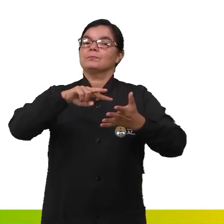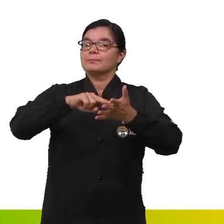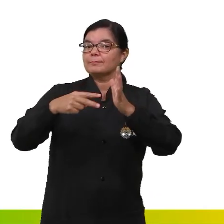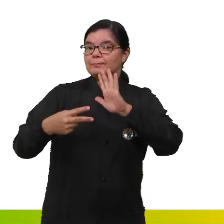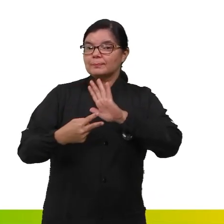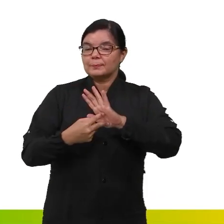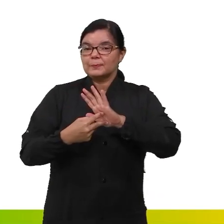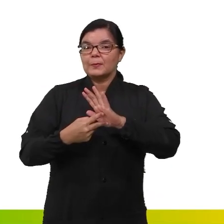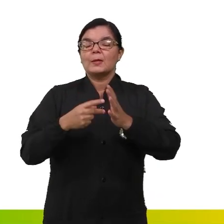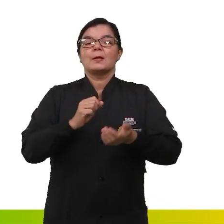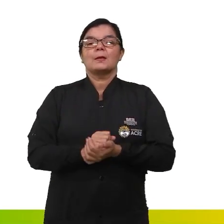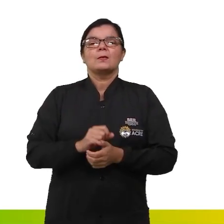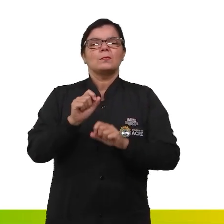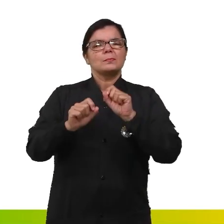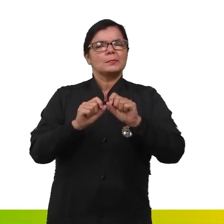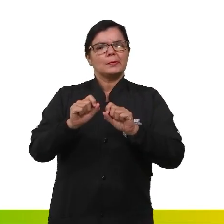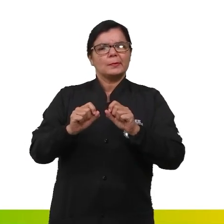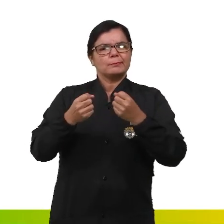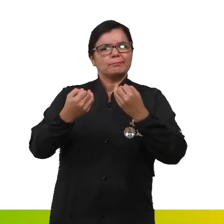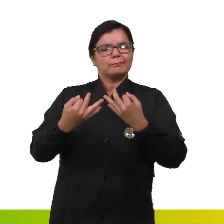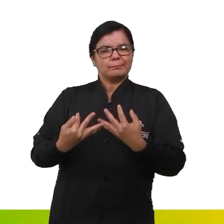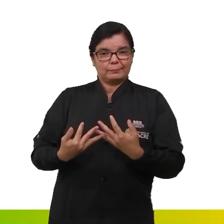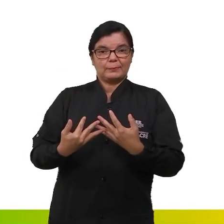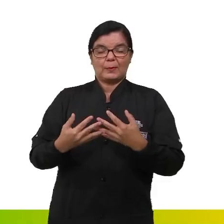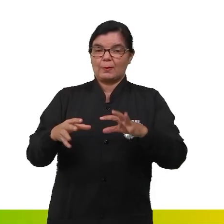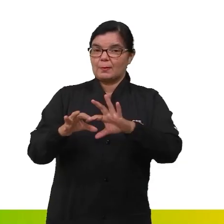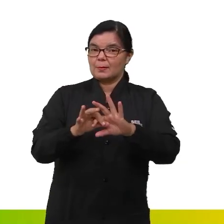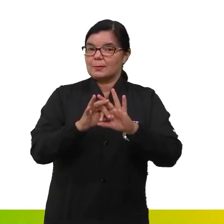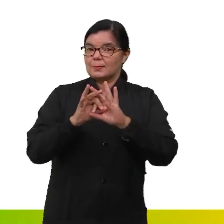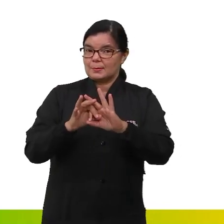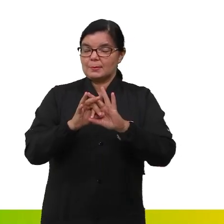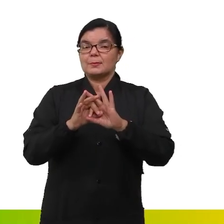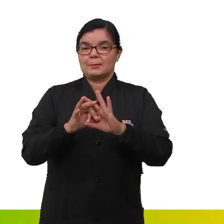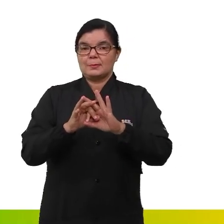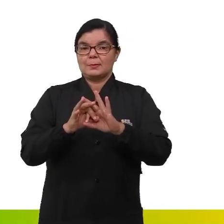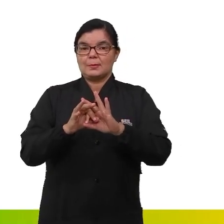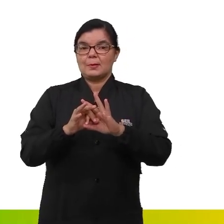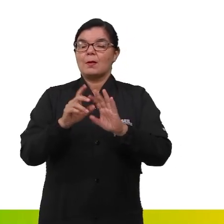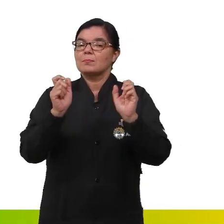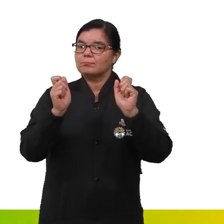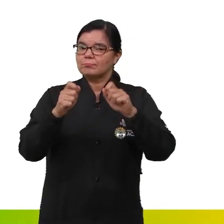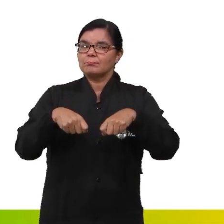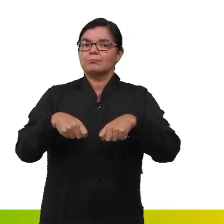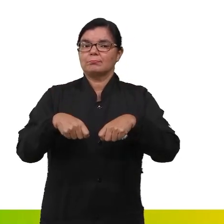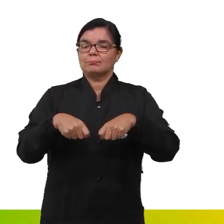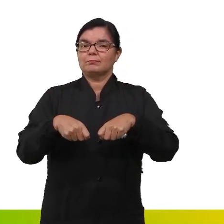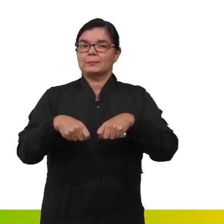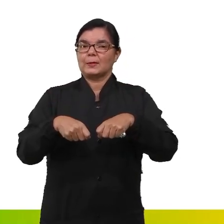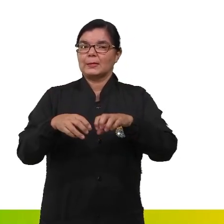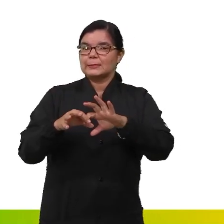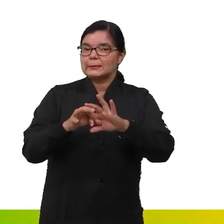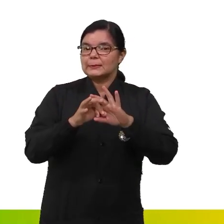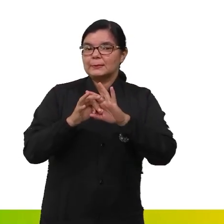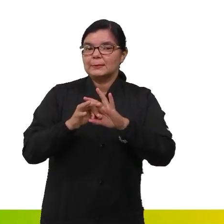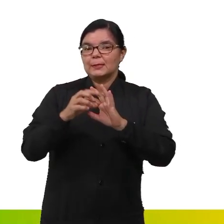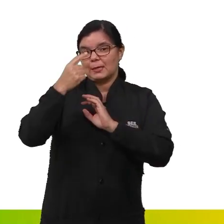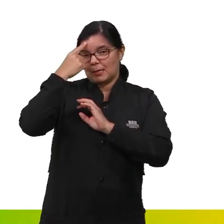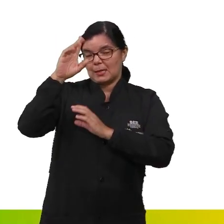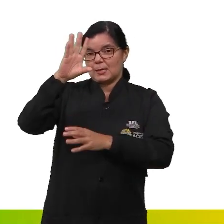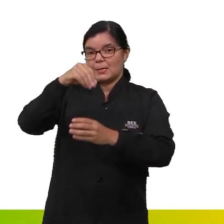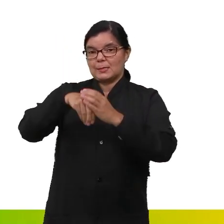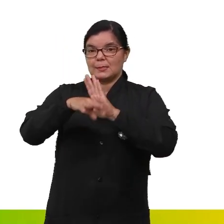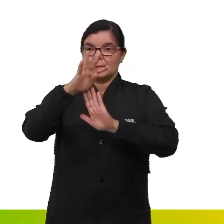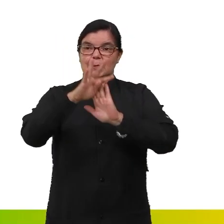texto. Isso significa dizer que a ligação e a harmonia que possibilitam a amarração de ideias dentro